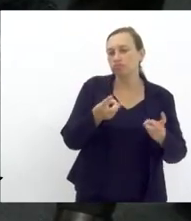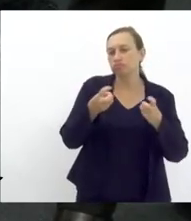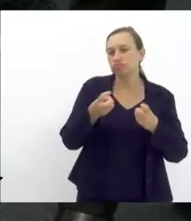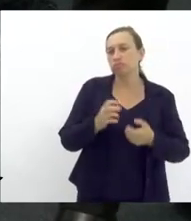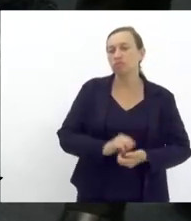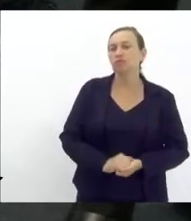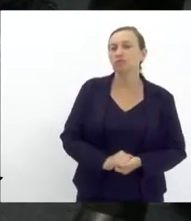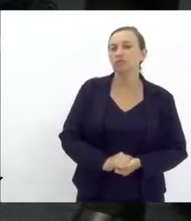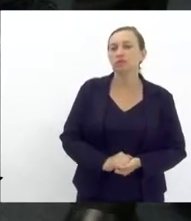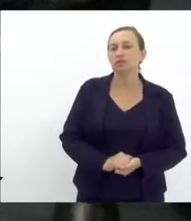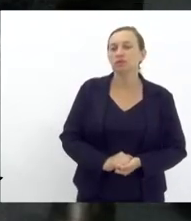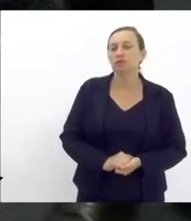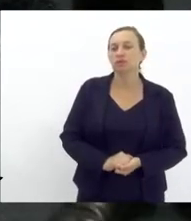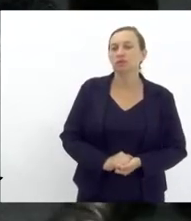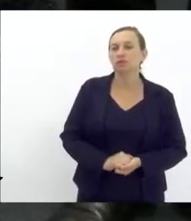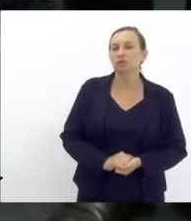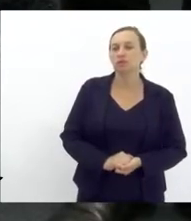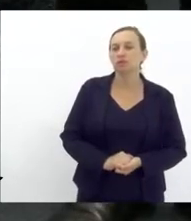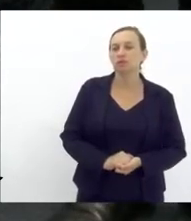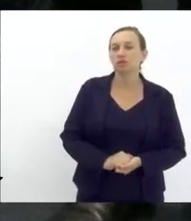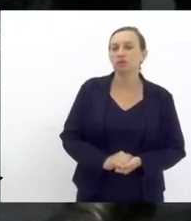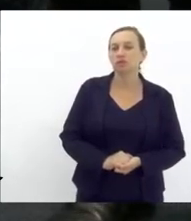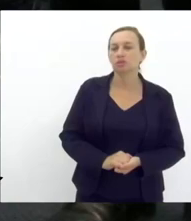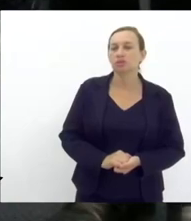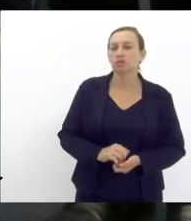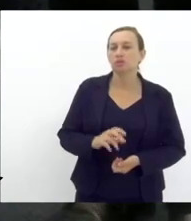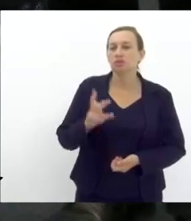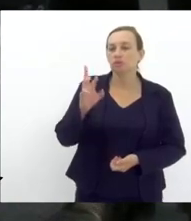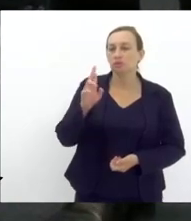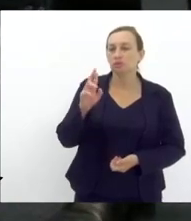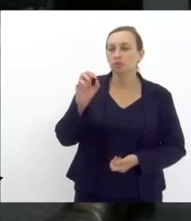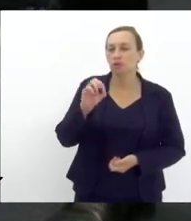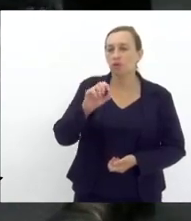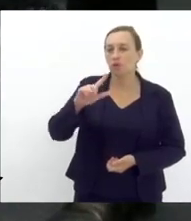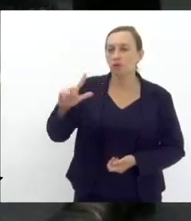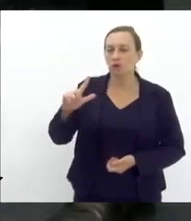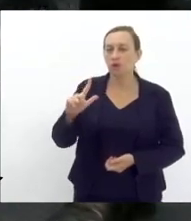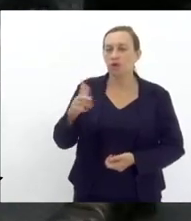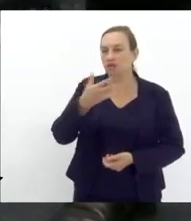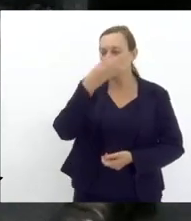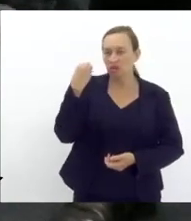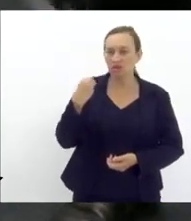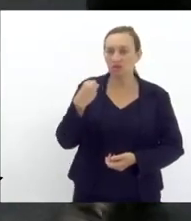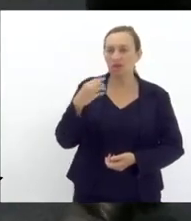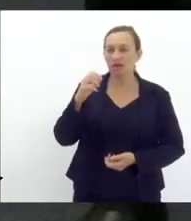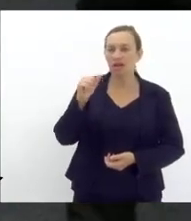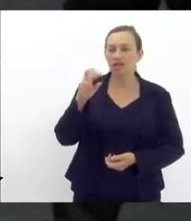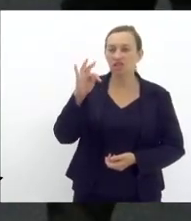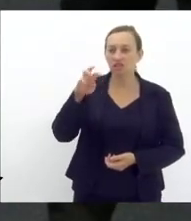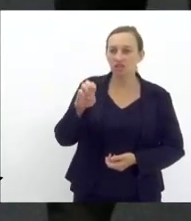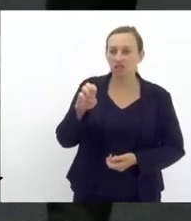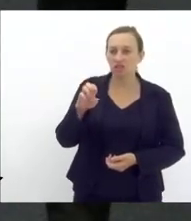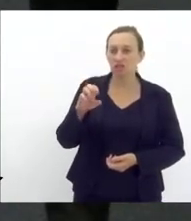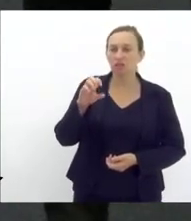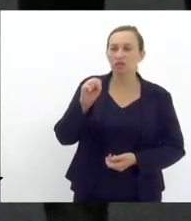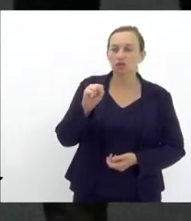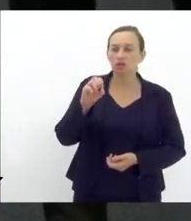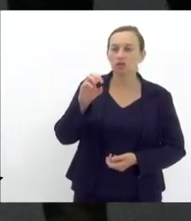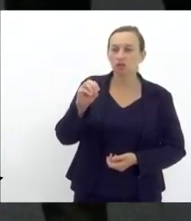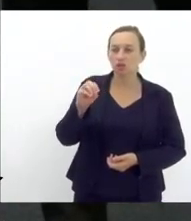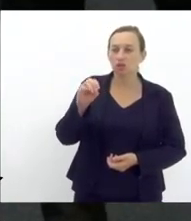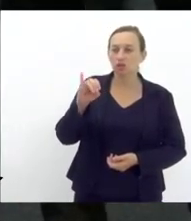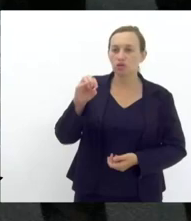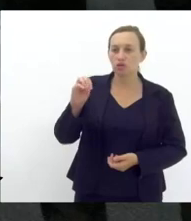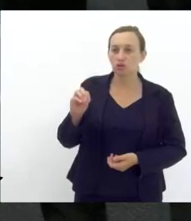é que no hall dos elencados Nós esquecemos dos agentes socioeducativos do de gases